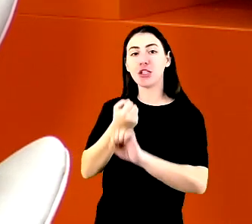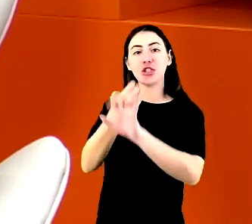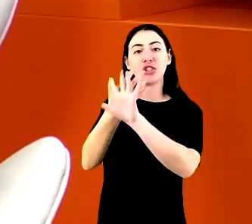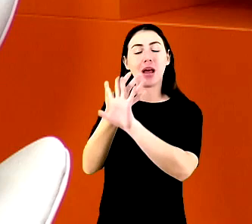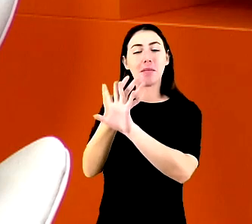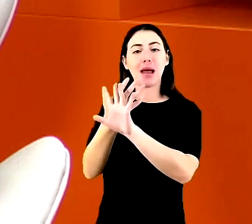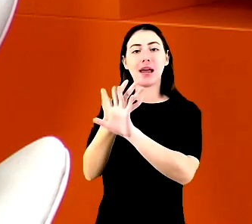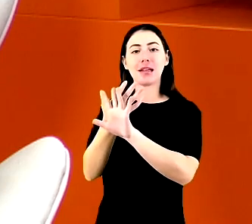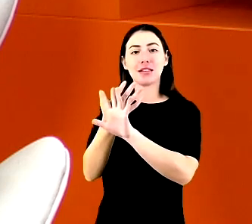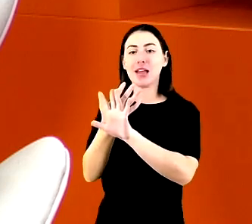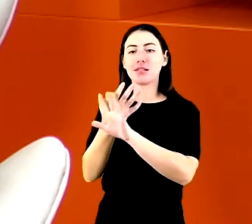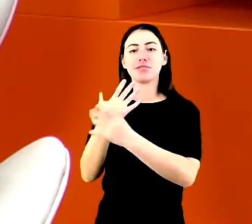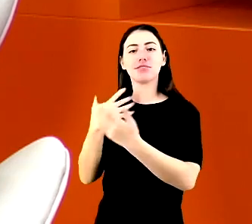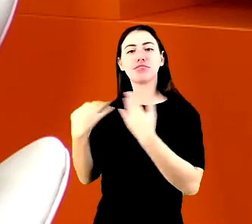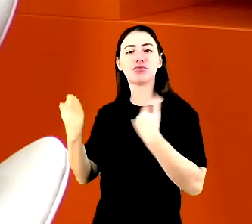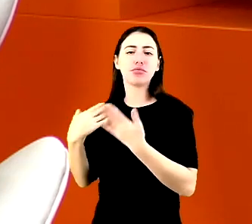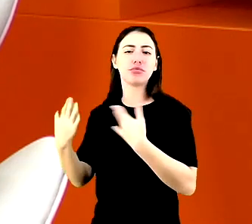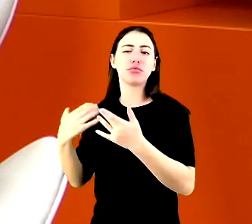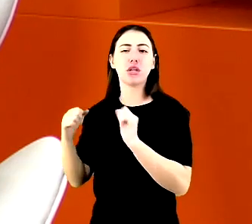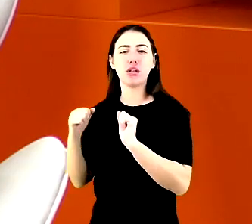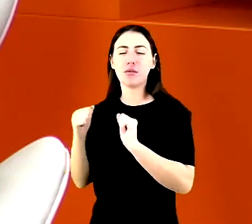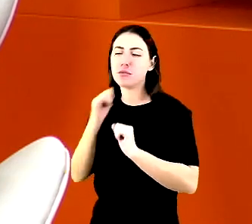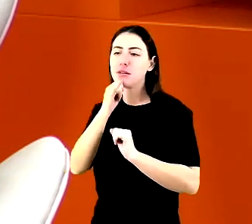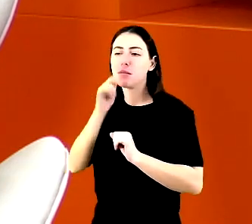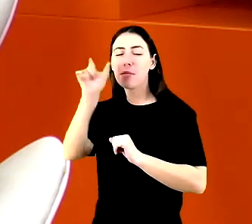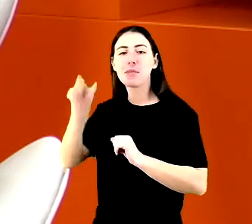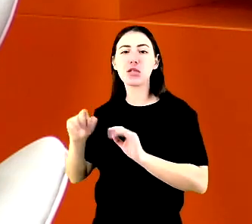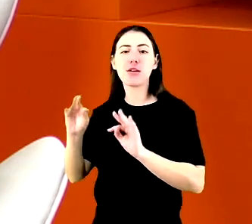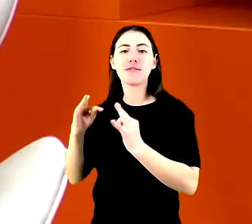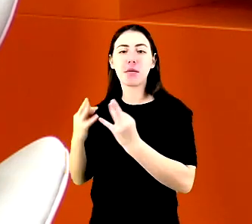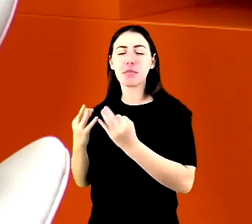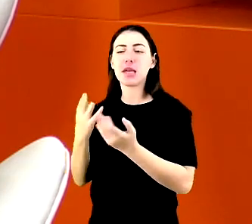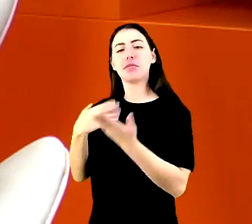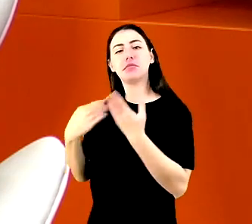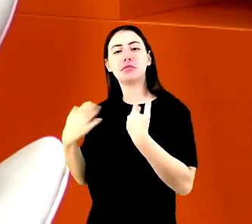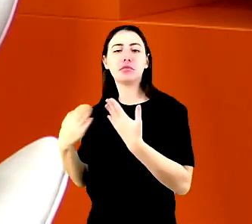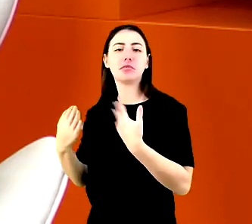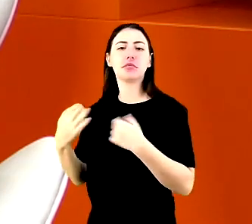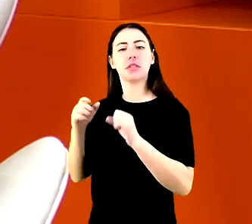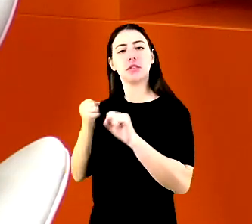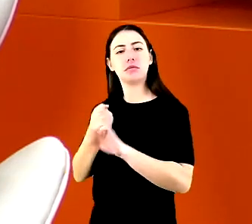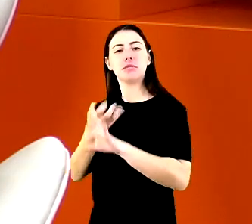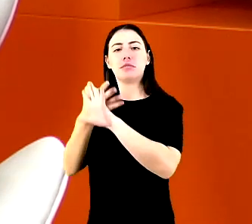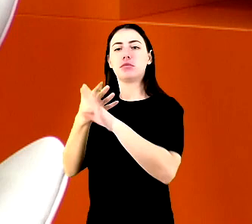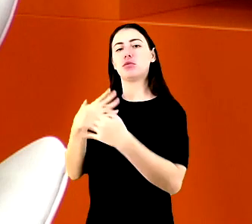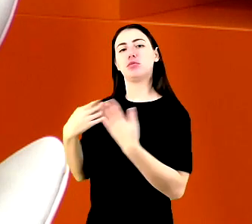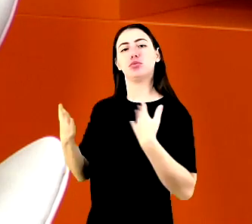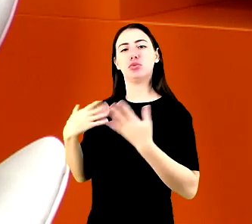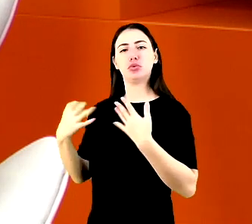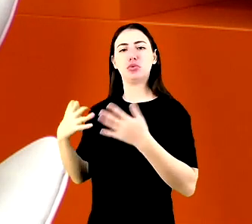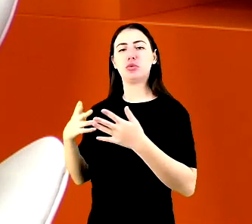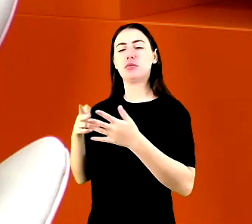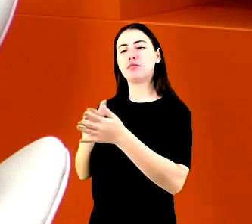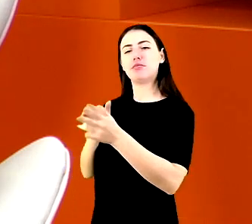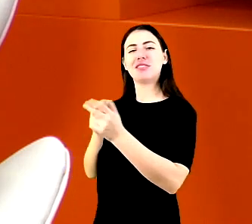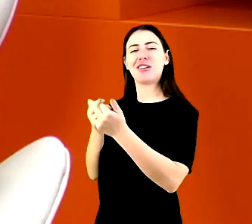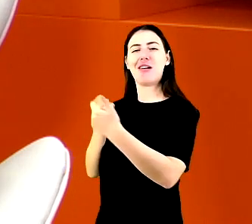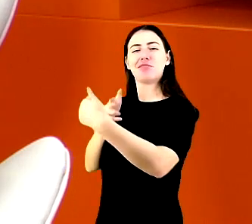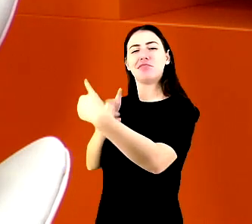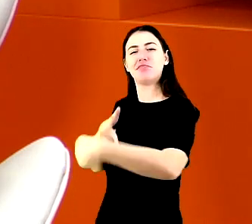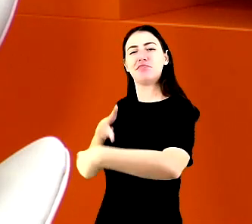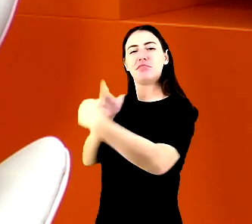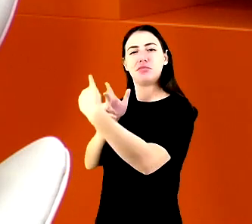né? Seja ele ali comprando alguma coisa dentro do aplicativo do mercado que ele já usa. Então,